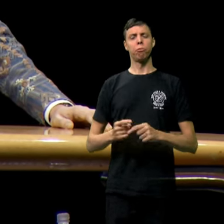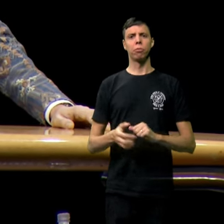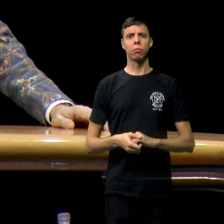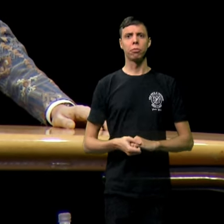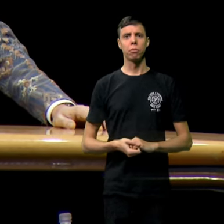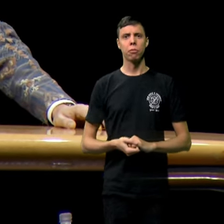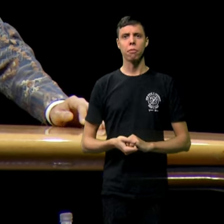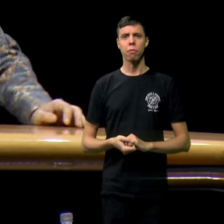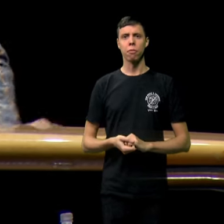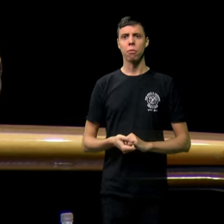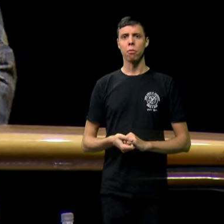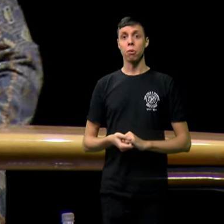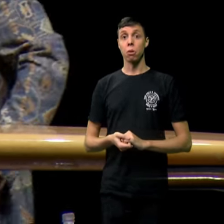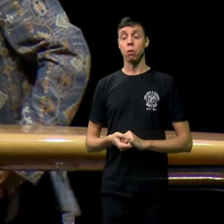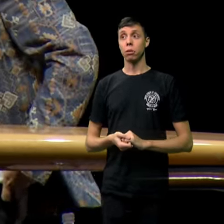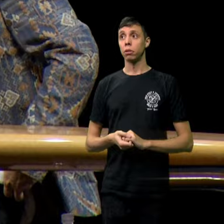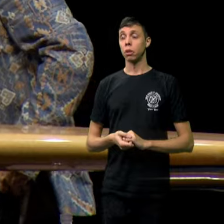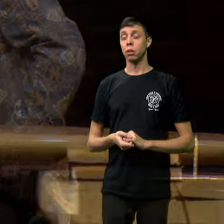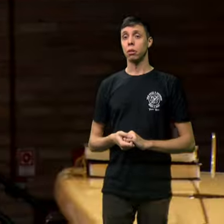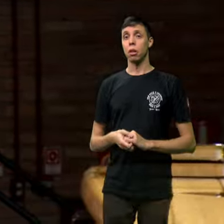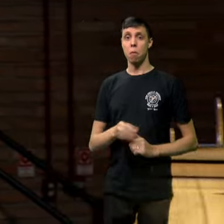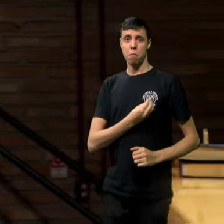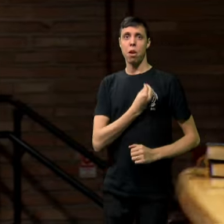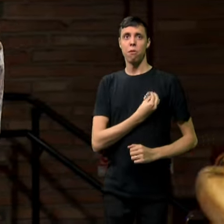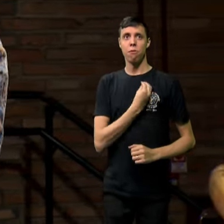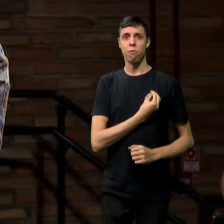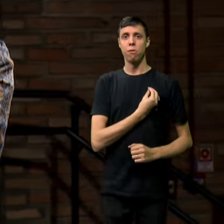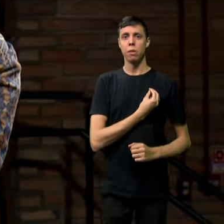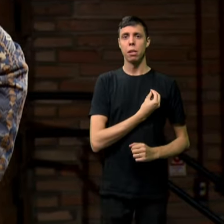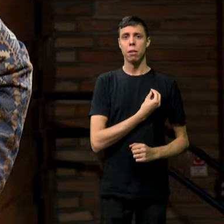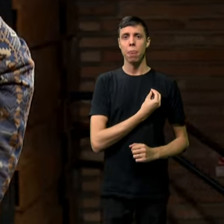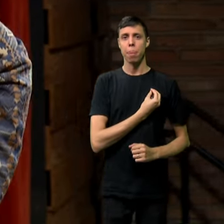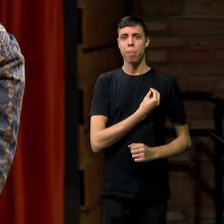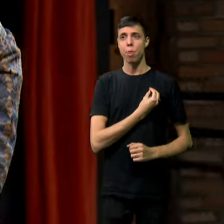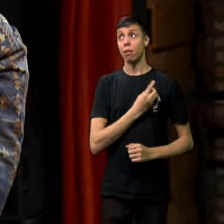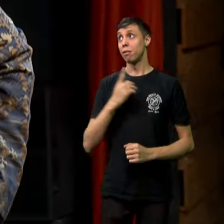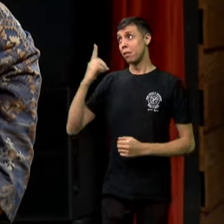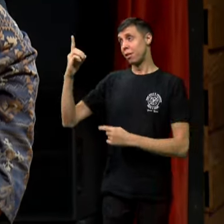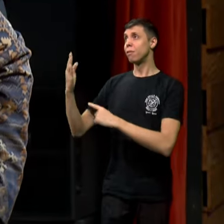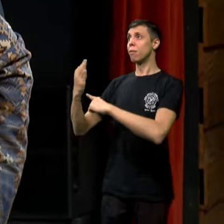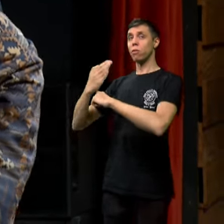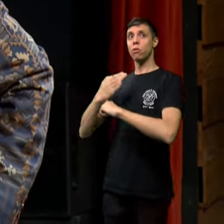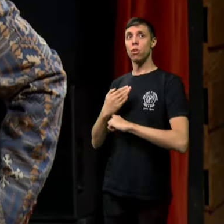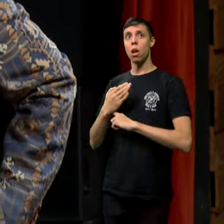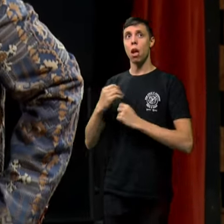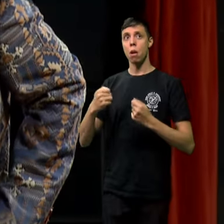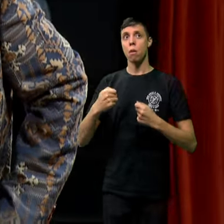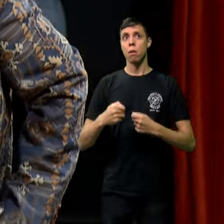só sou o resultado dessa glória. Obrigado, me troca. Preciso que me dê outro